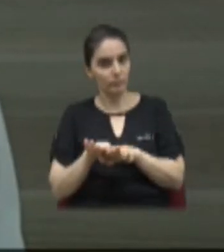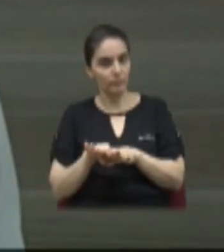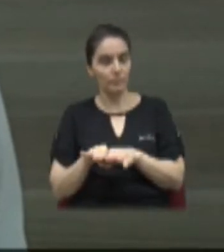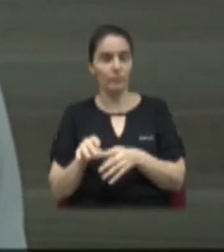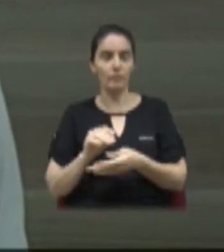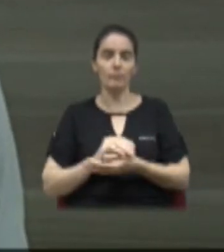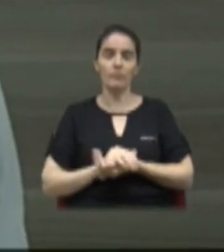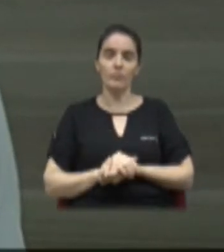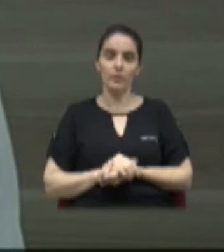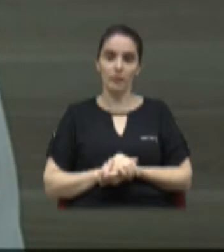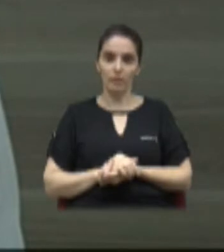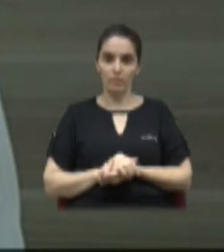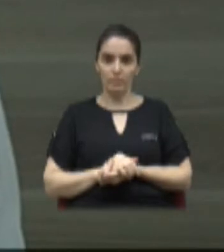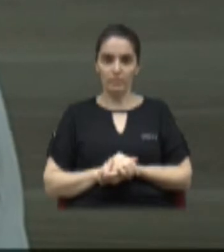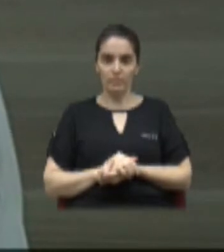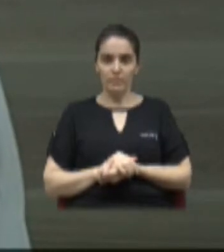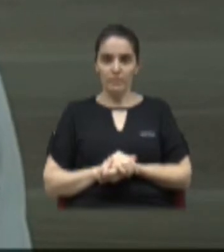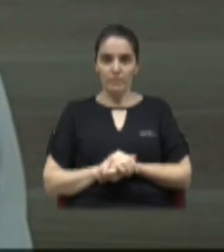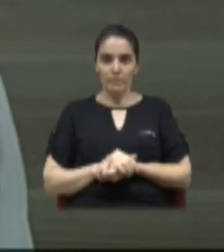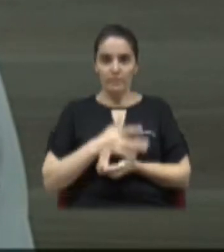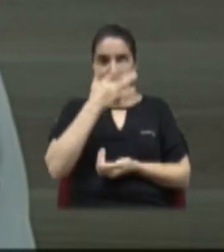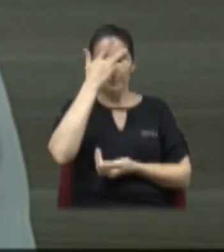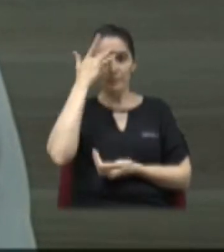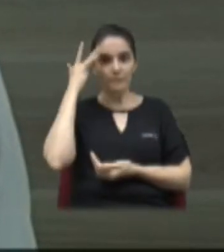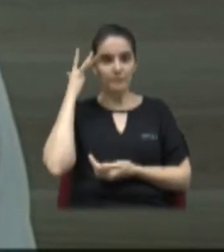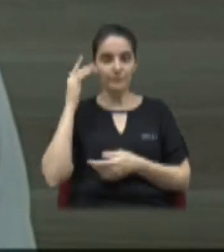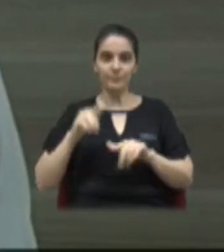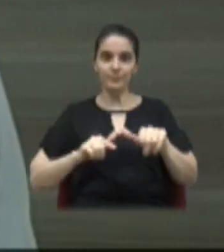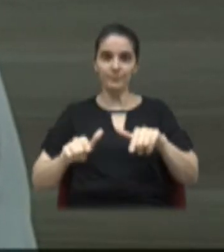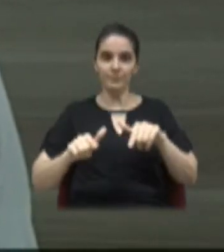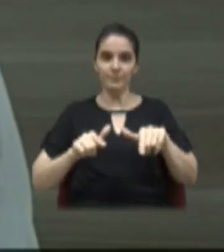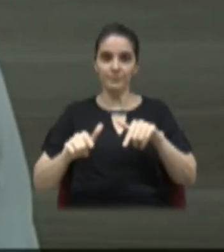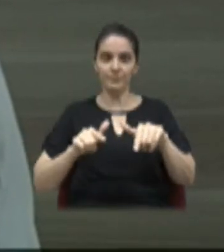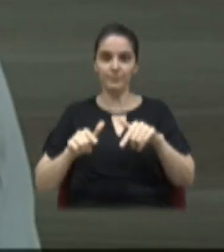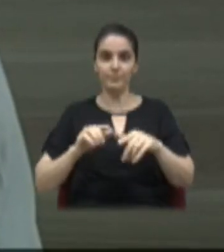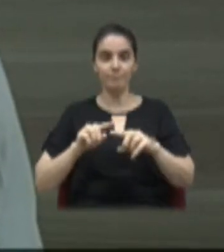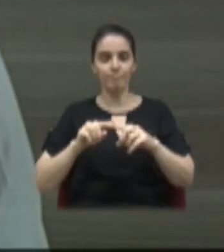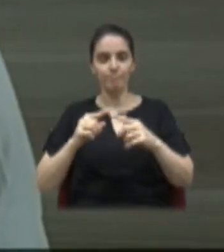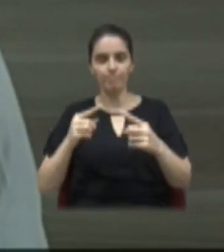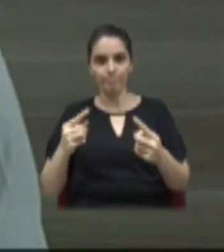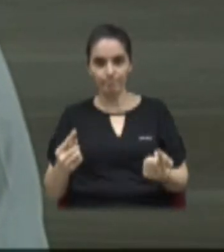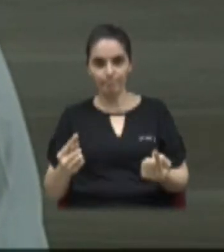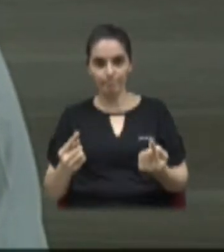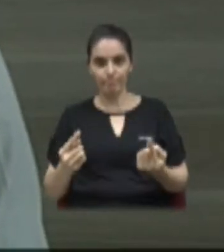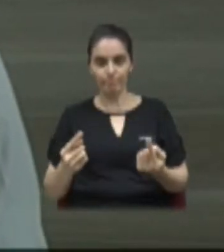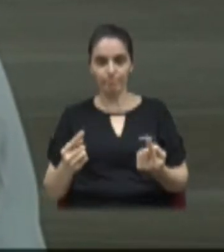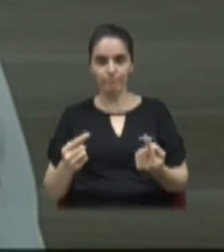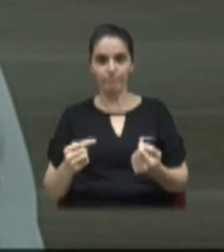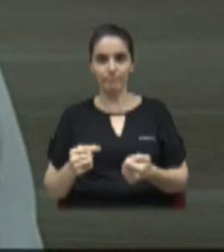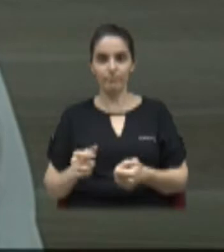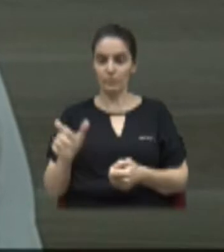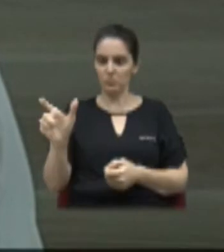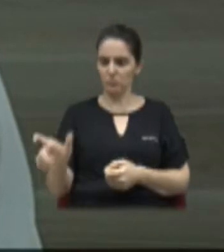homem comprometido com o trabalho, infelizmente você sai sempre na incerteza se vai voltar